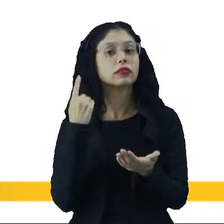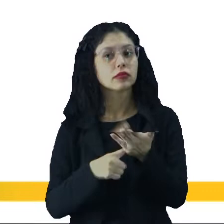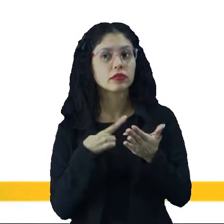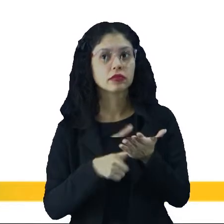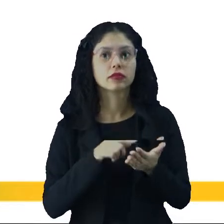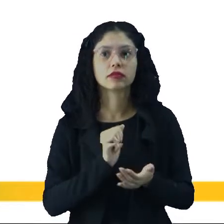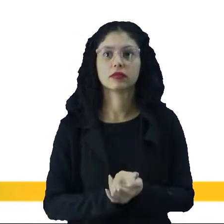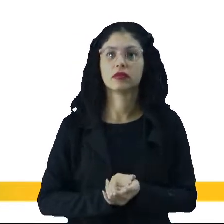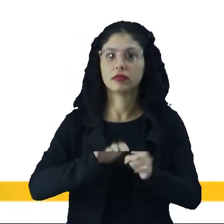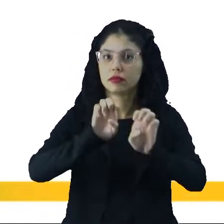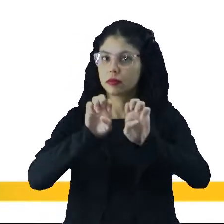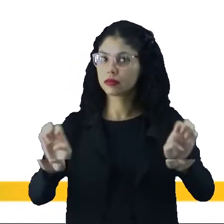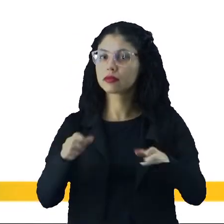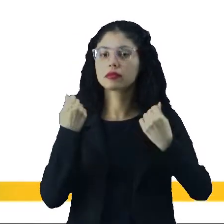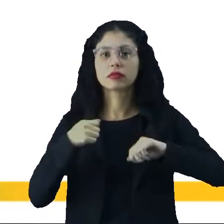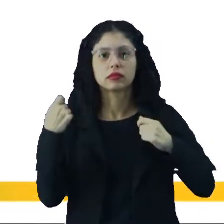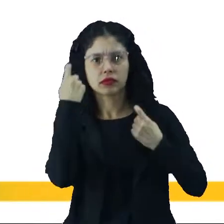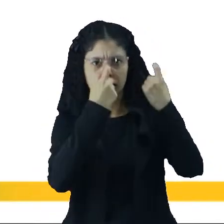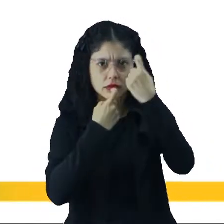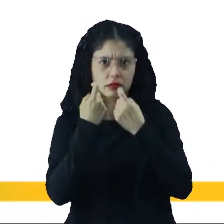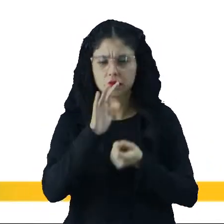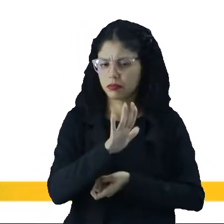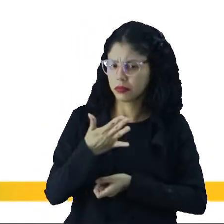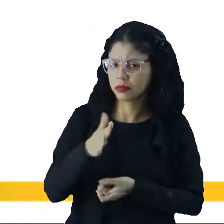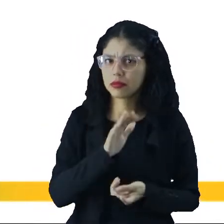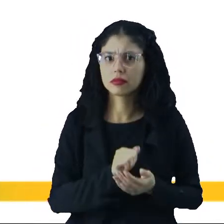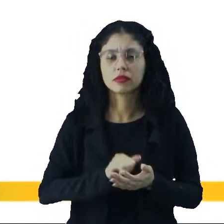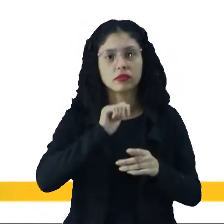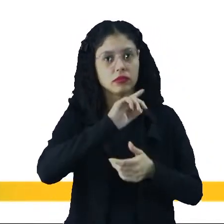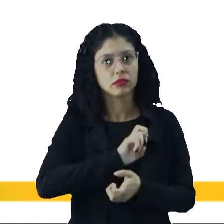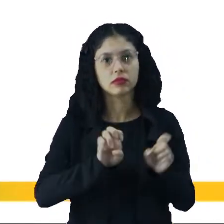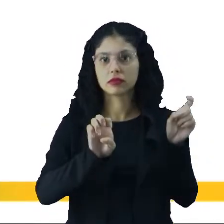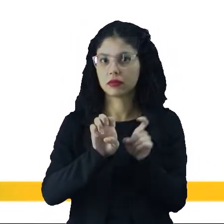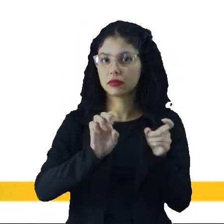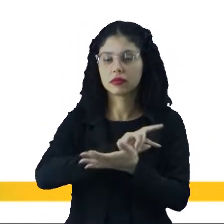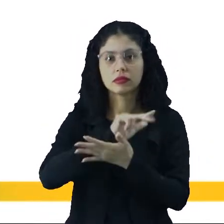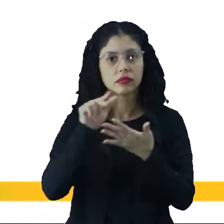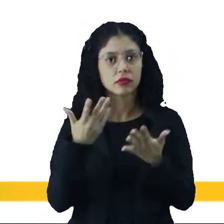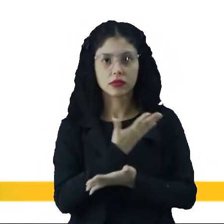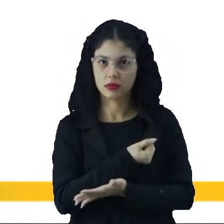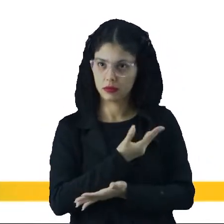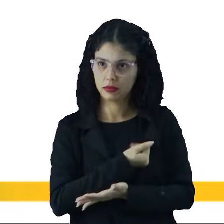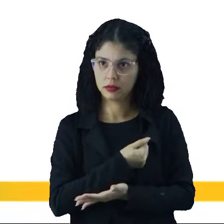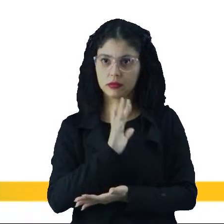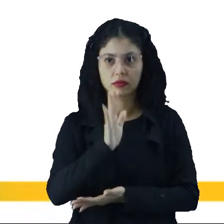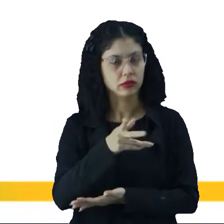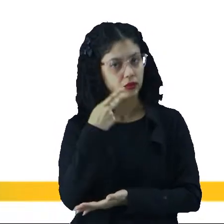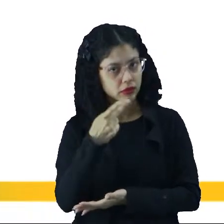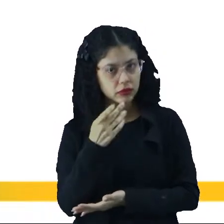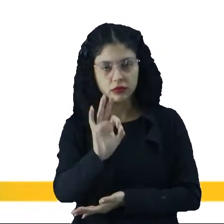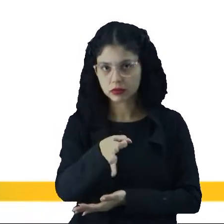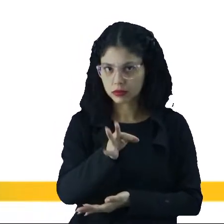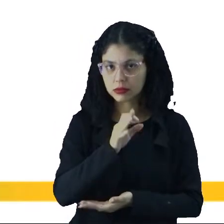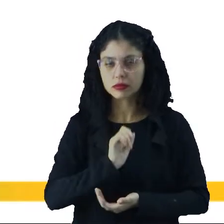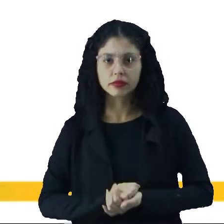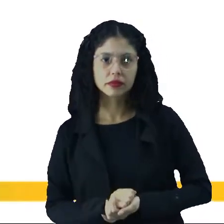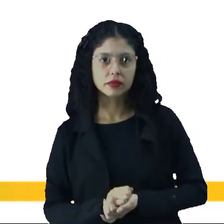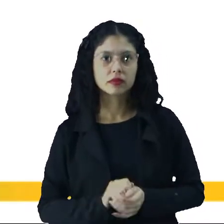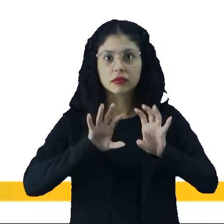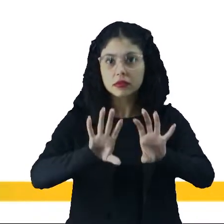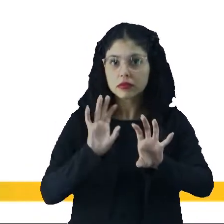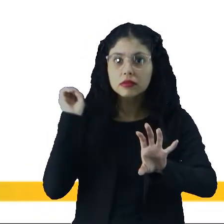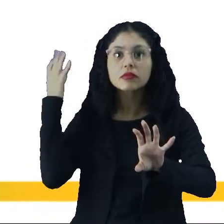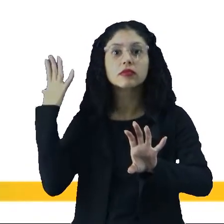considerada equação, uma expressão precisa ter pelo menos uma variável, que é um número desconhecido, como já falamos, correto?